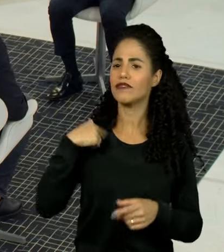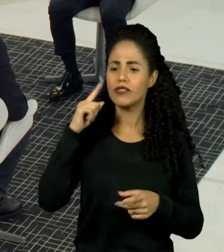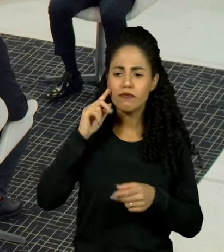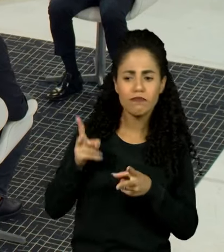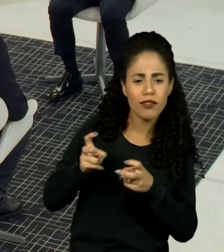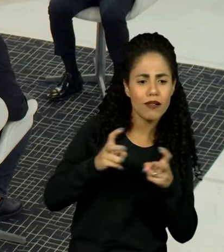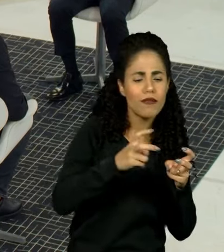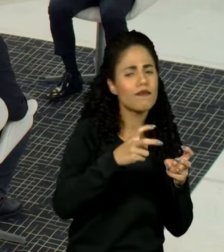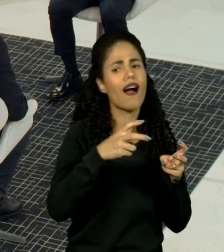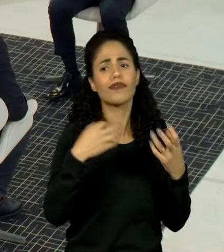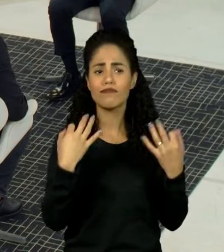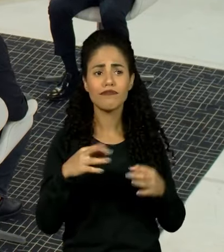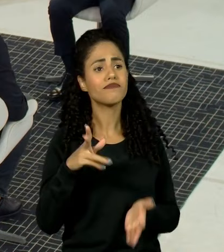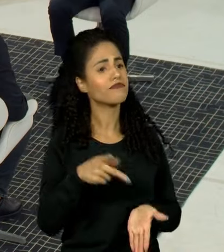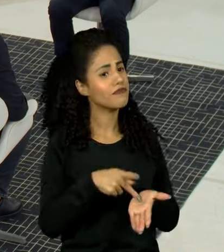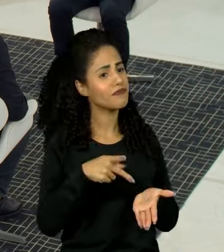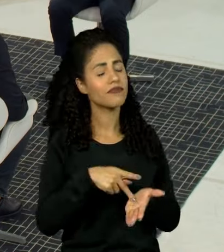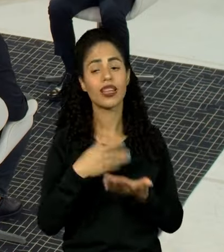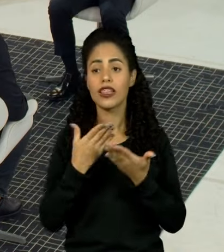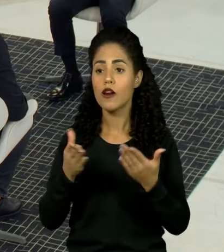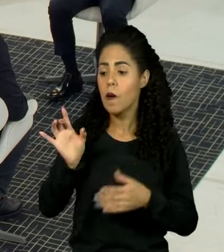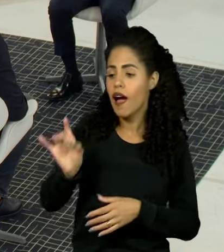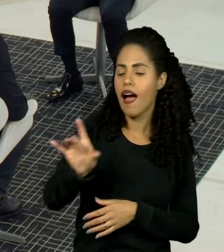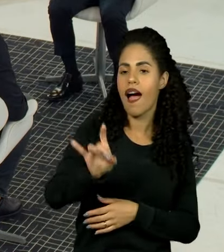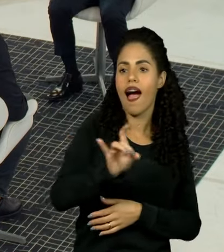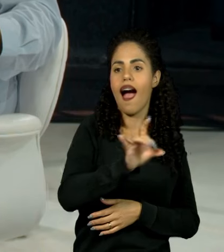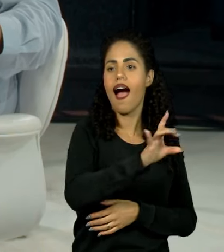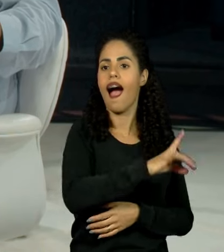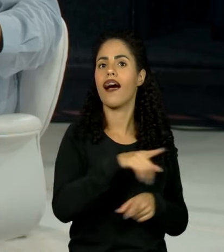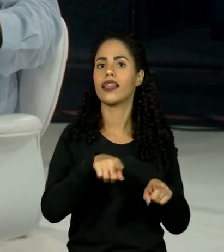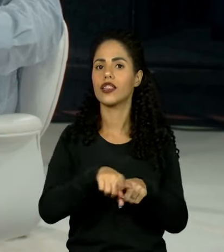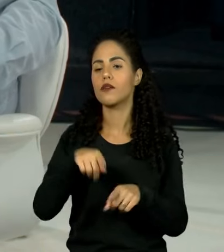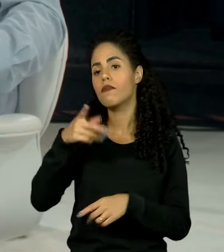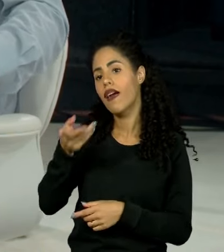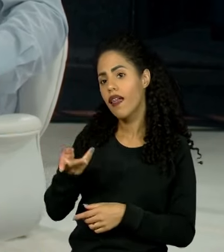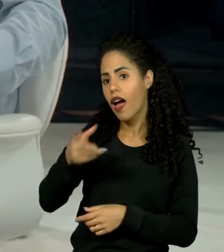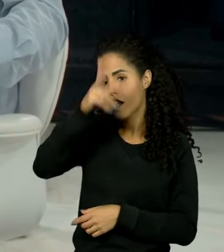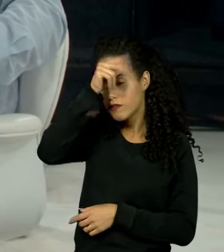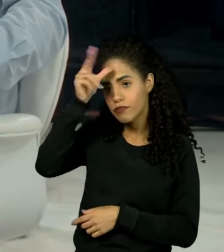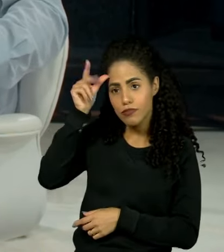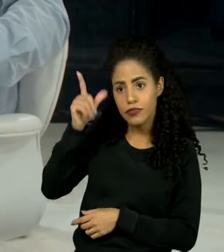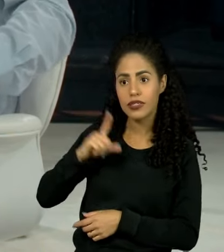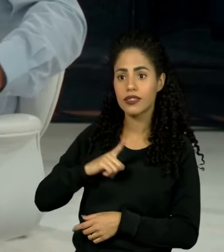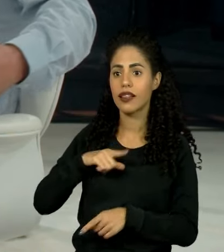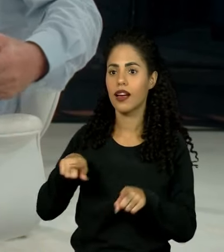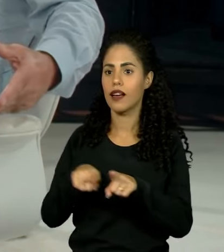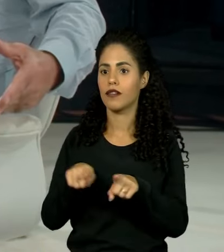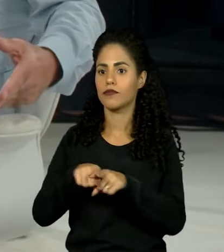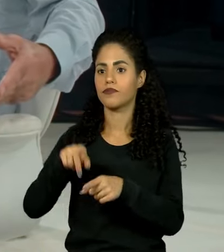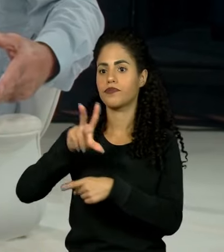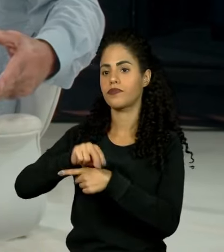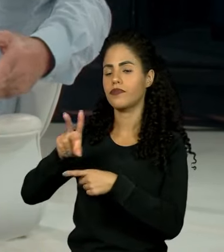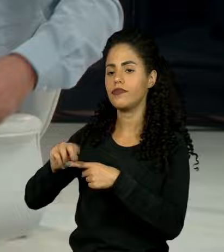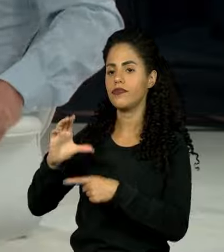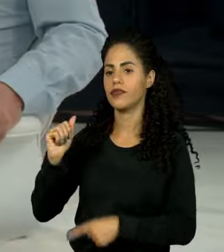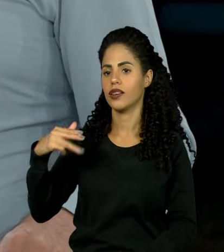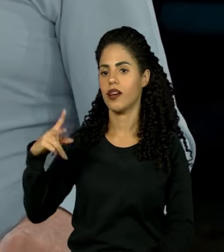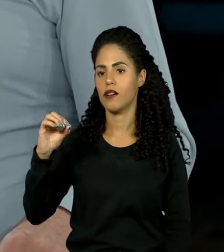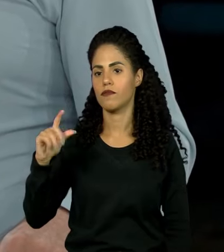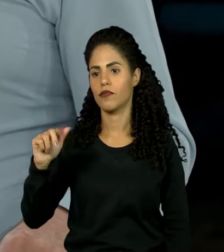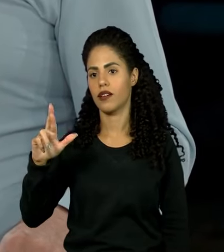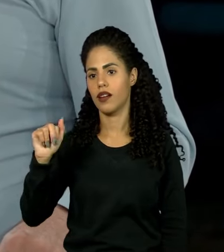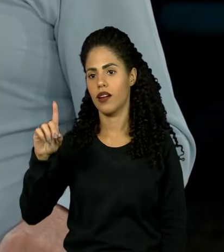começa parecer cada cada cada bairro é um município uhum nós agora mesmo O Sesc tá indo para Campo Grande né